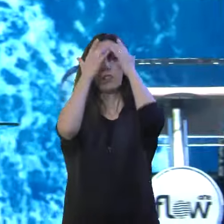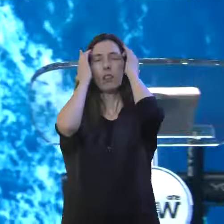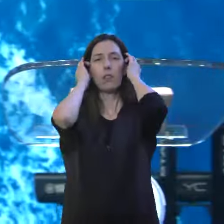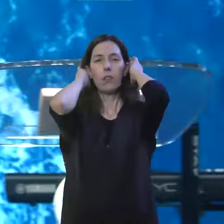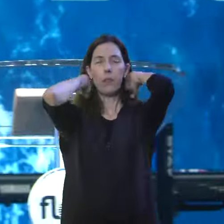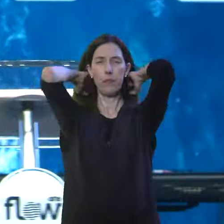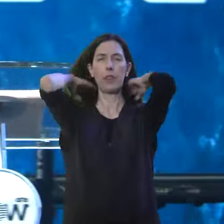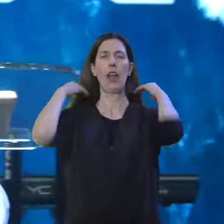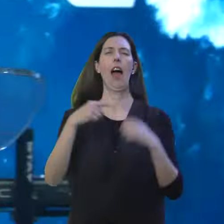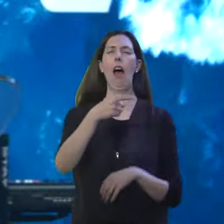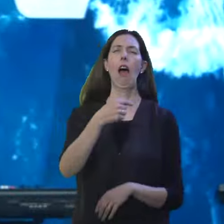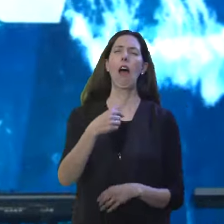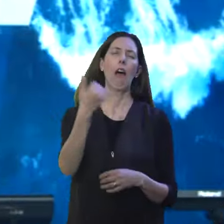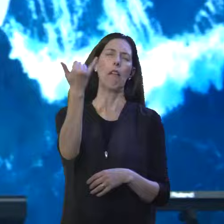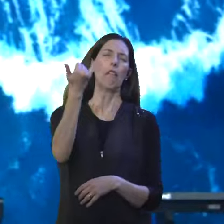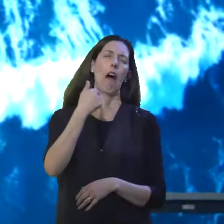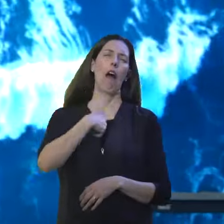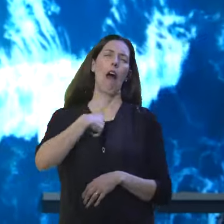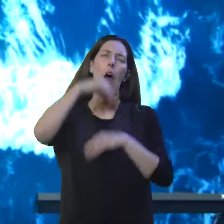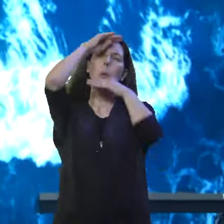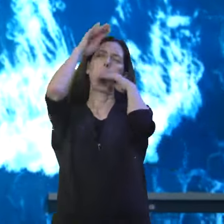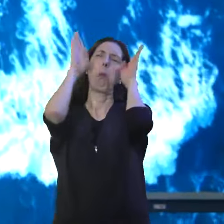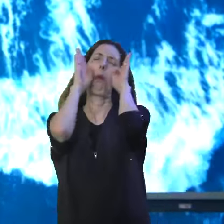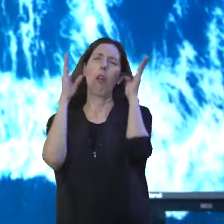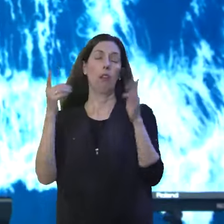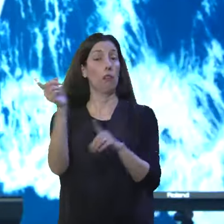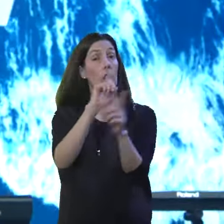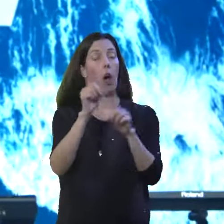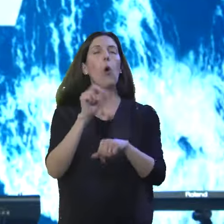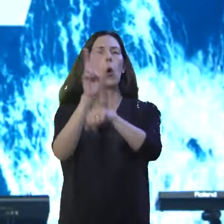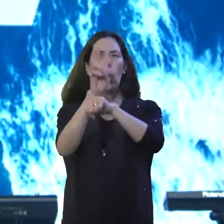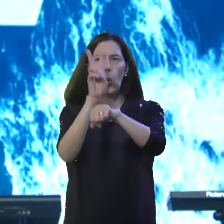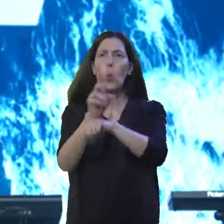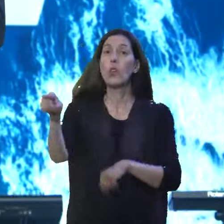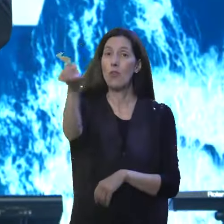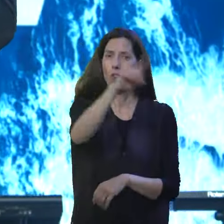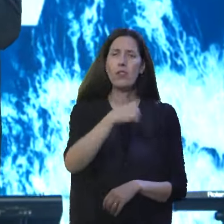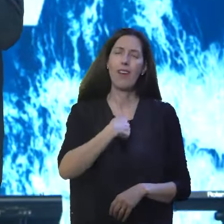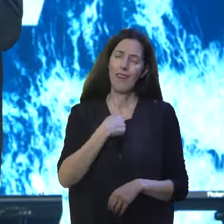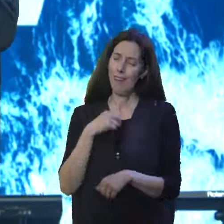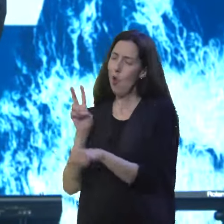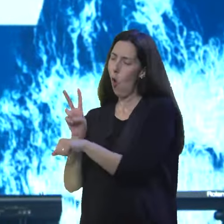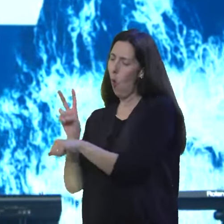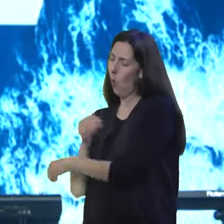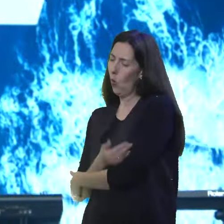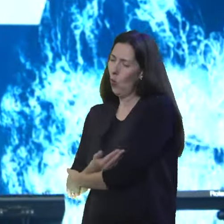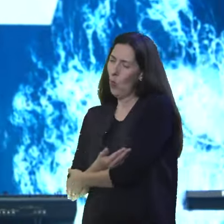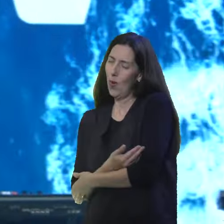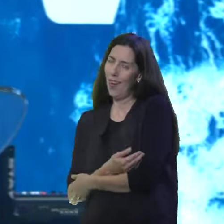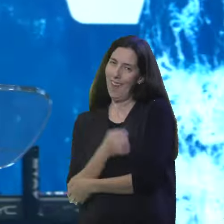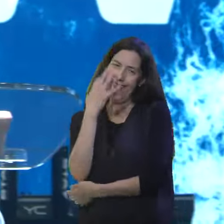de antiquado, porque eu quero cuidar de você como eu cuido da minha filha. Oh, que coisa